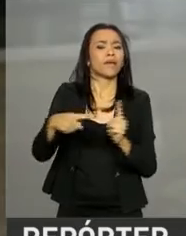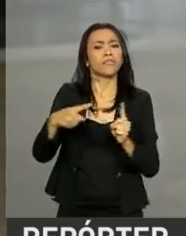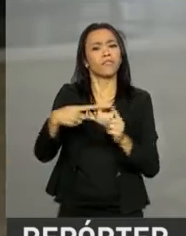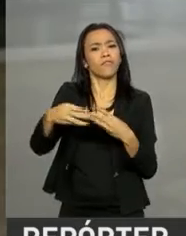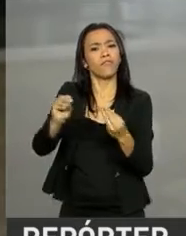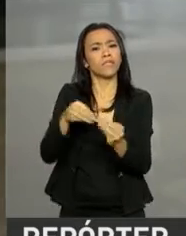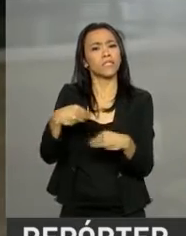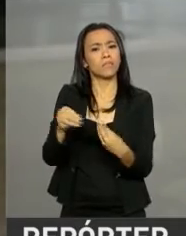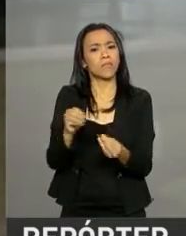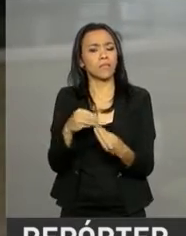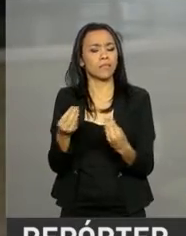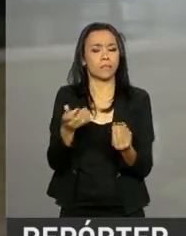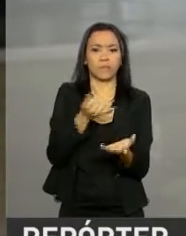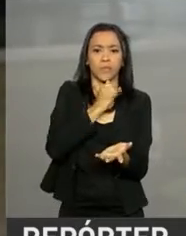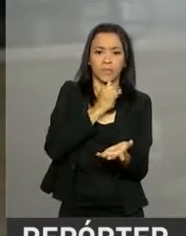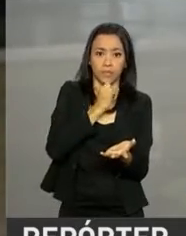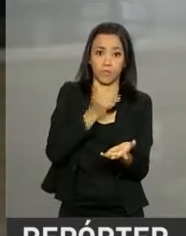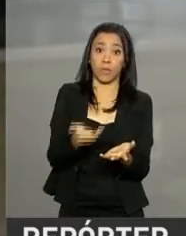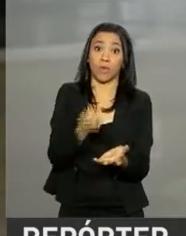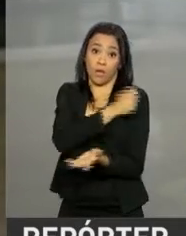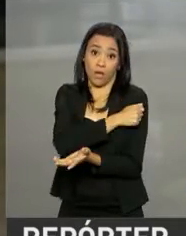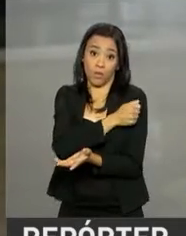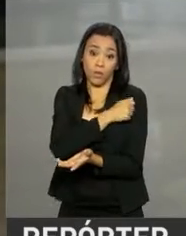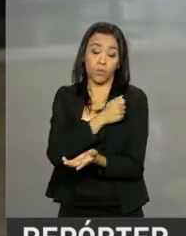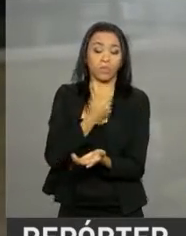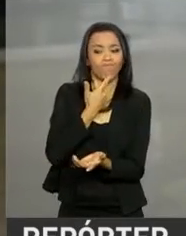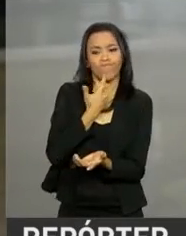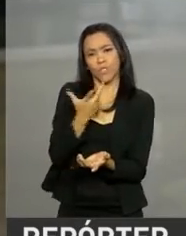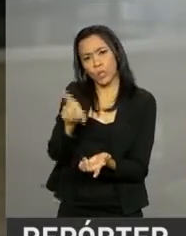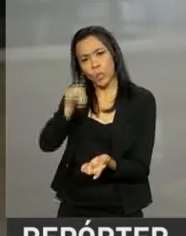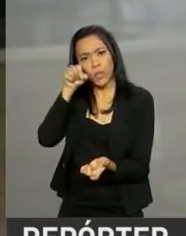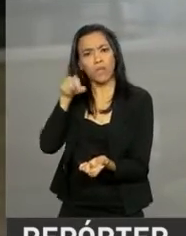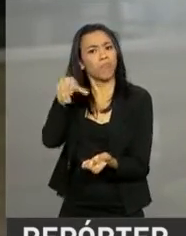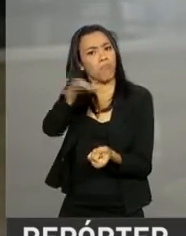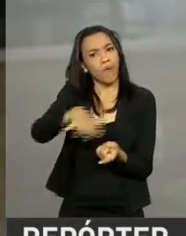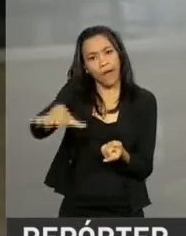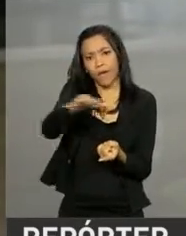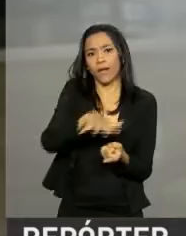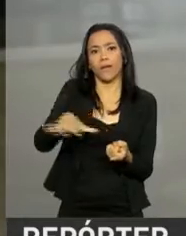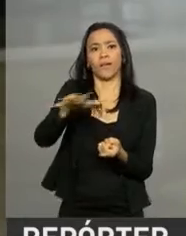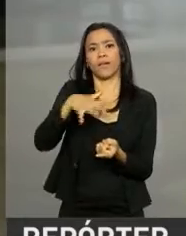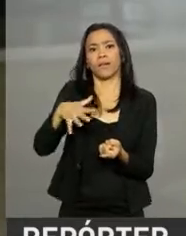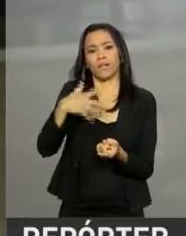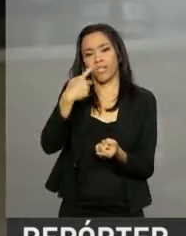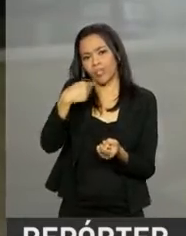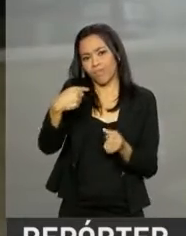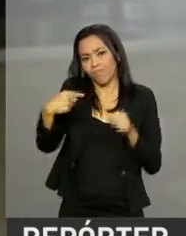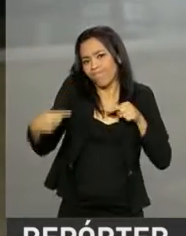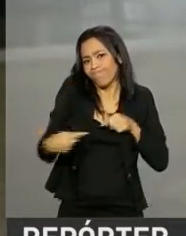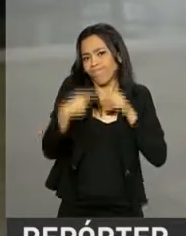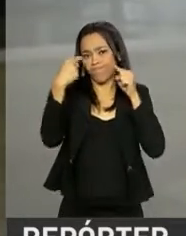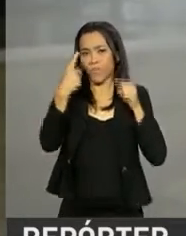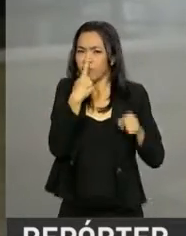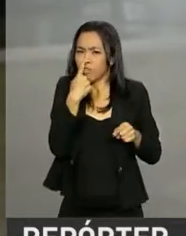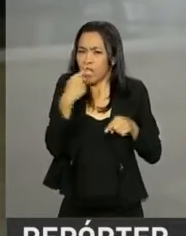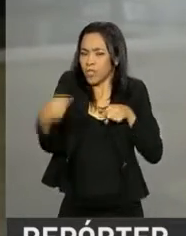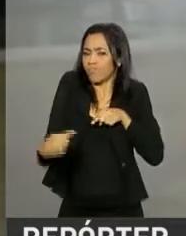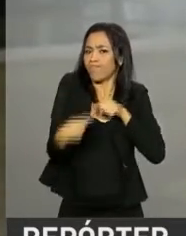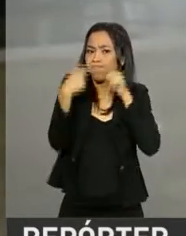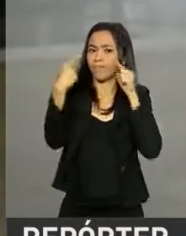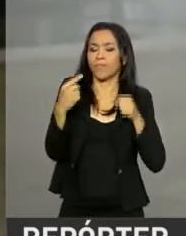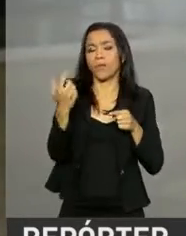flexibilização ou seja o estudante vai poder optar aí por uma área do conhecimento de sua preferência ou uma área de educação